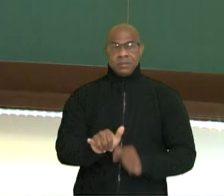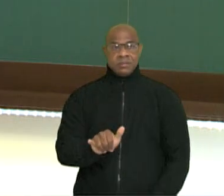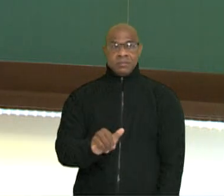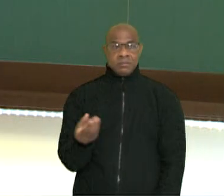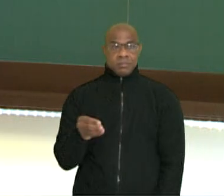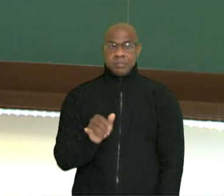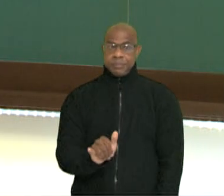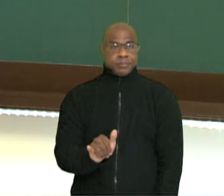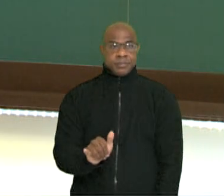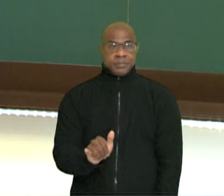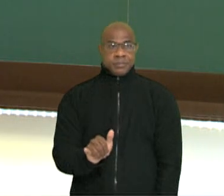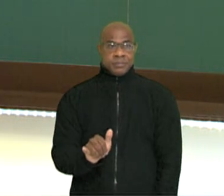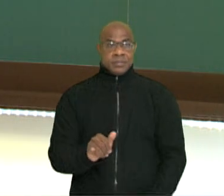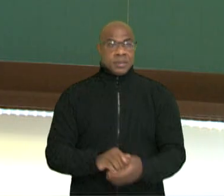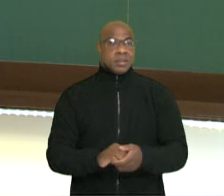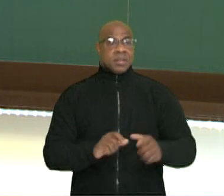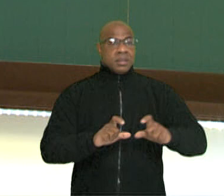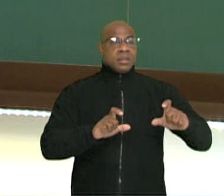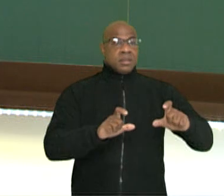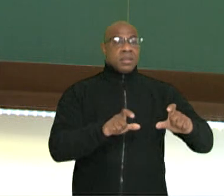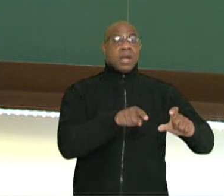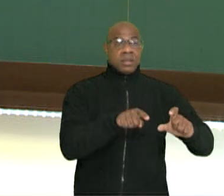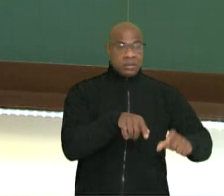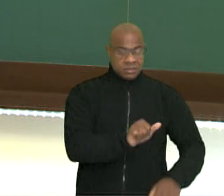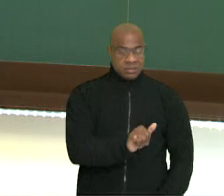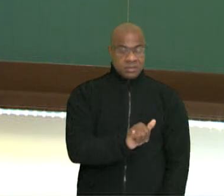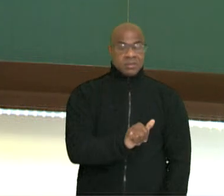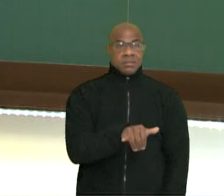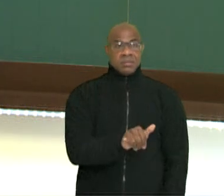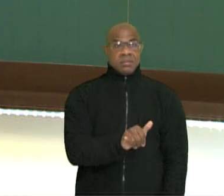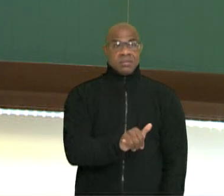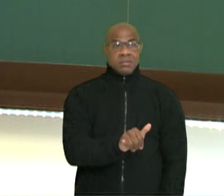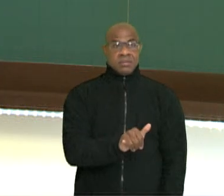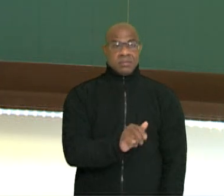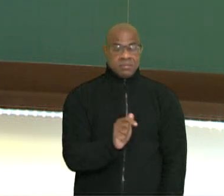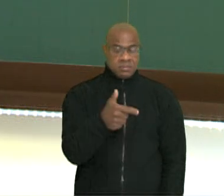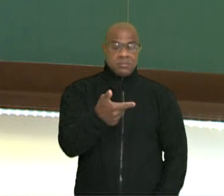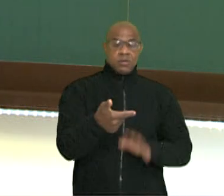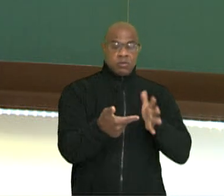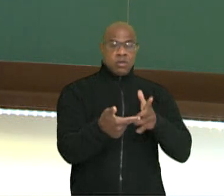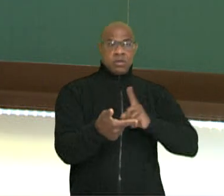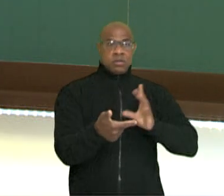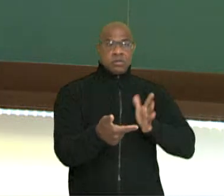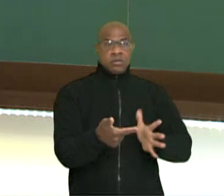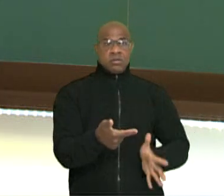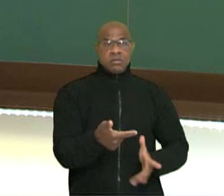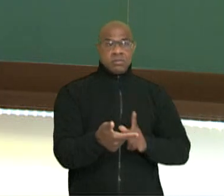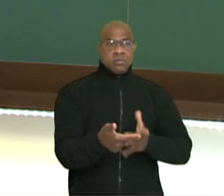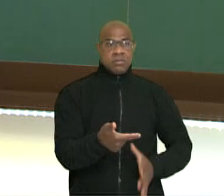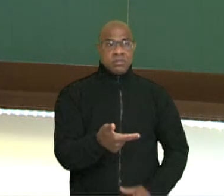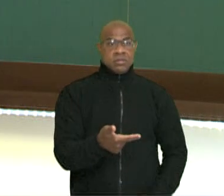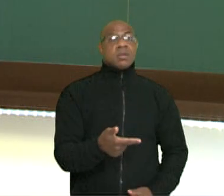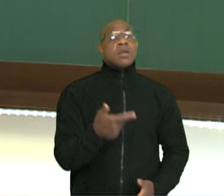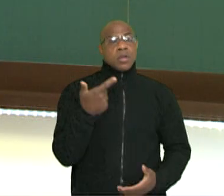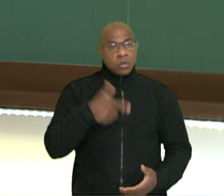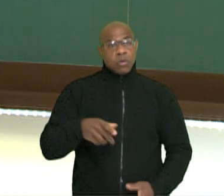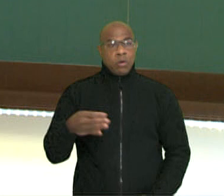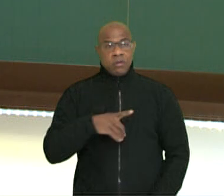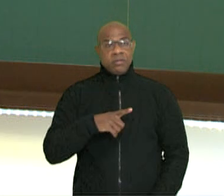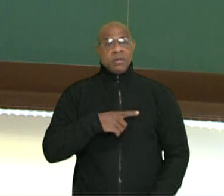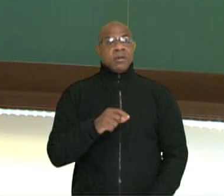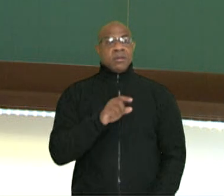no lugar do x ao quadrado, também escrevo y, só que já tinha esse quadrado, ó. Então, vai ficar a nova letra ao